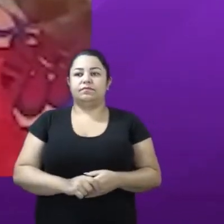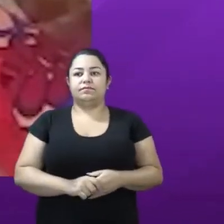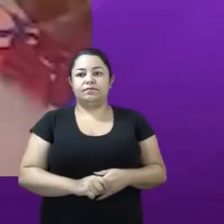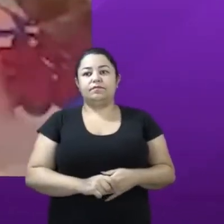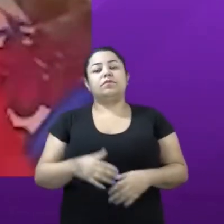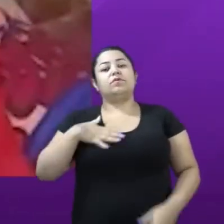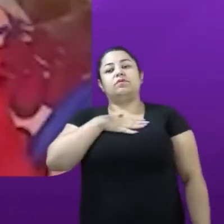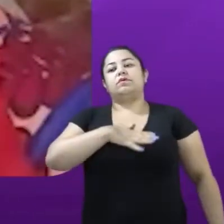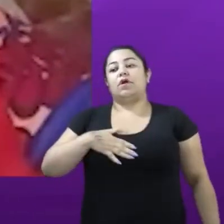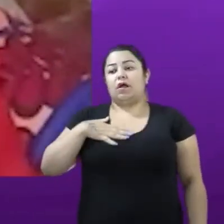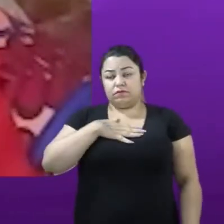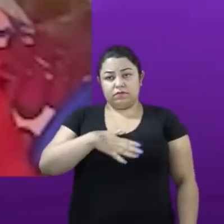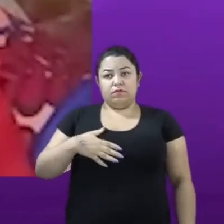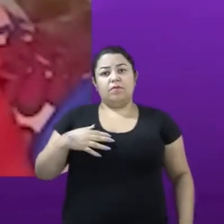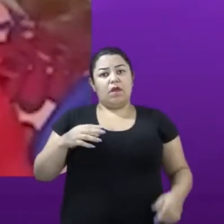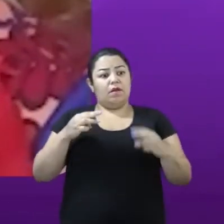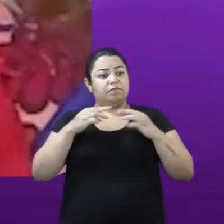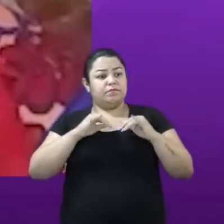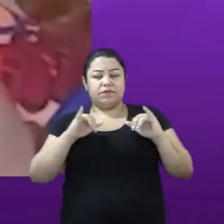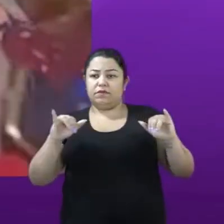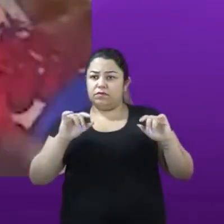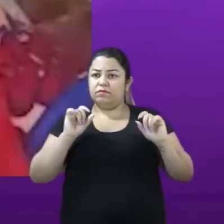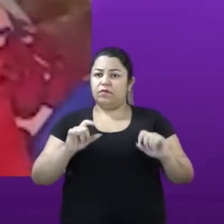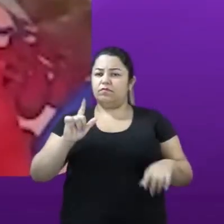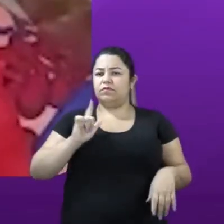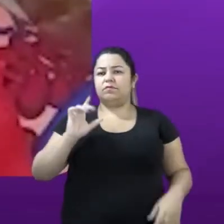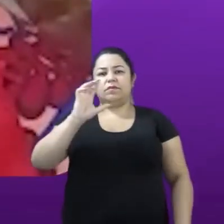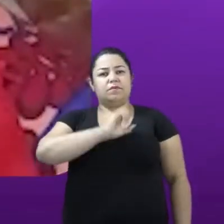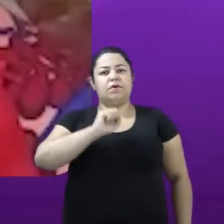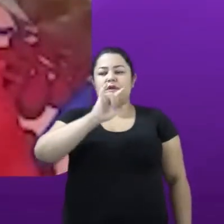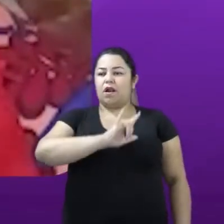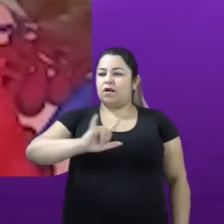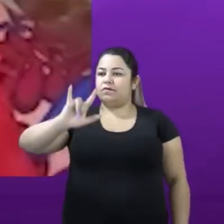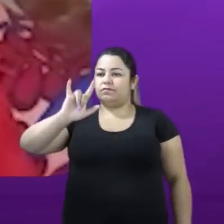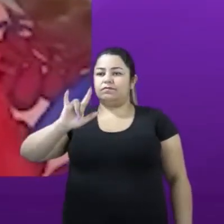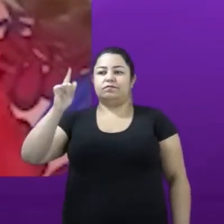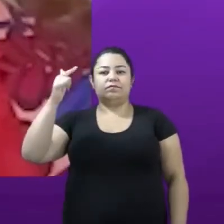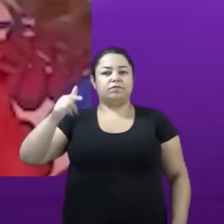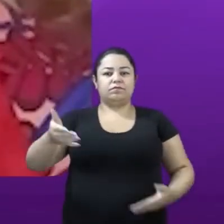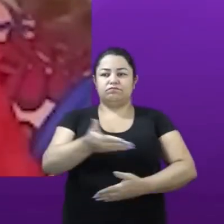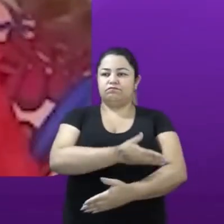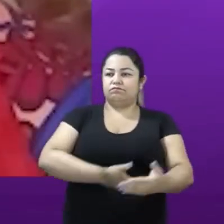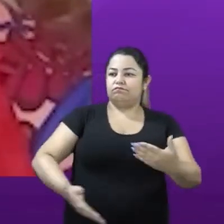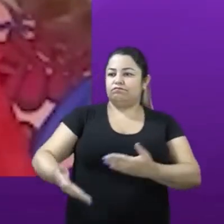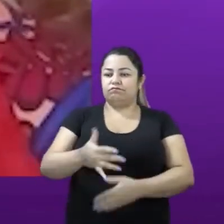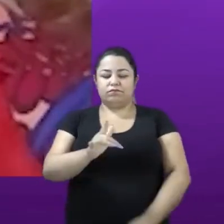eu gostaria de deixar assim como uma mensagem: vamos ter mais amor ao próximo, vamos ter